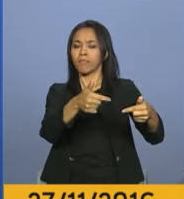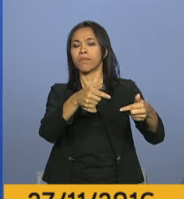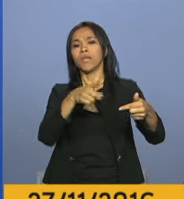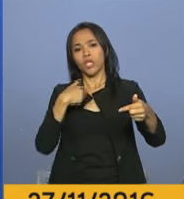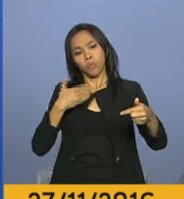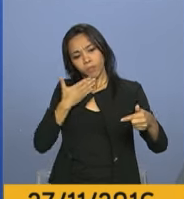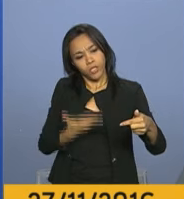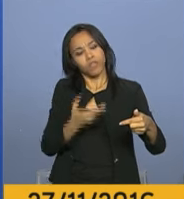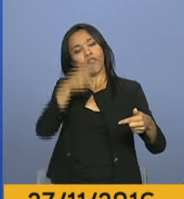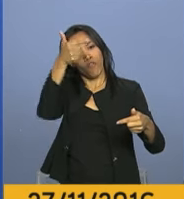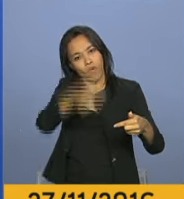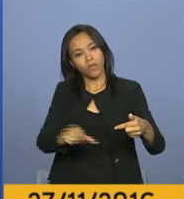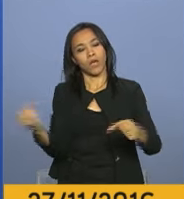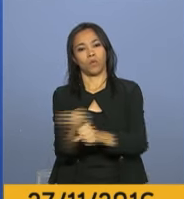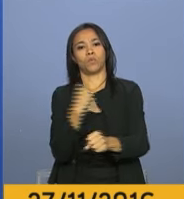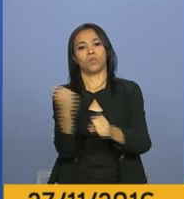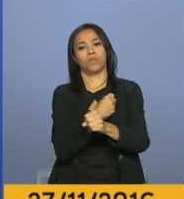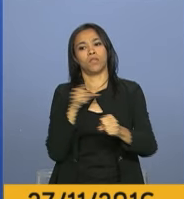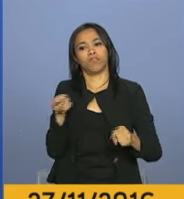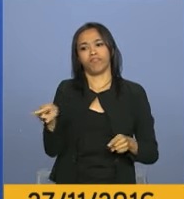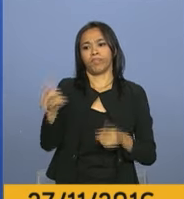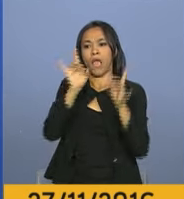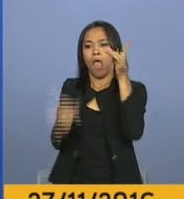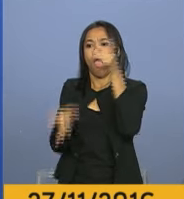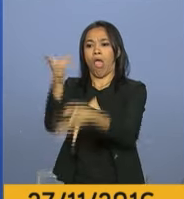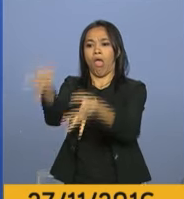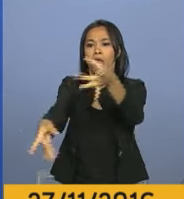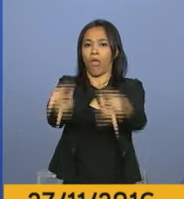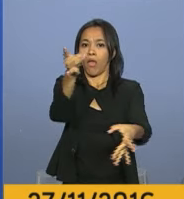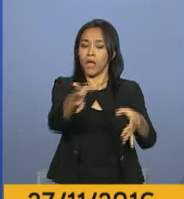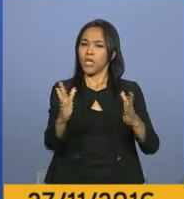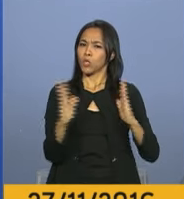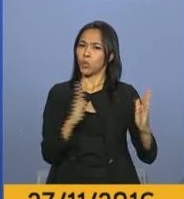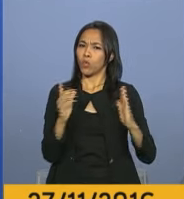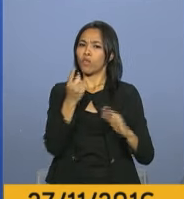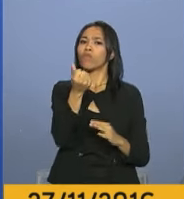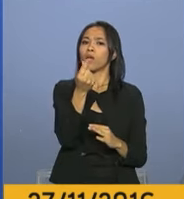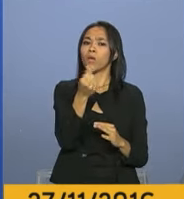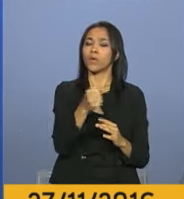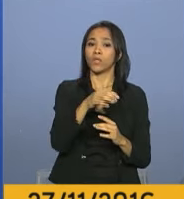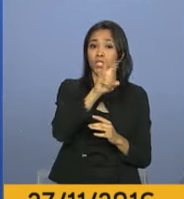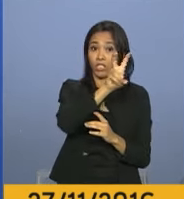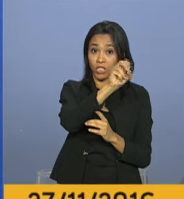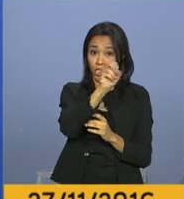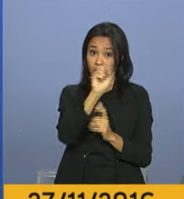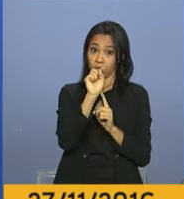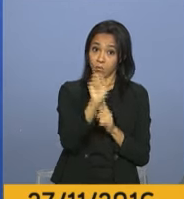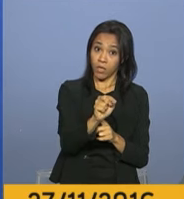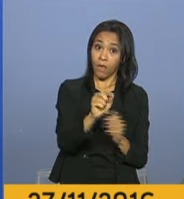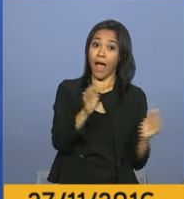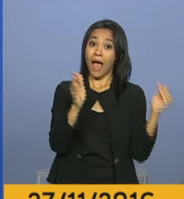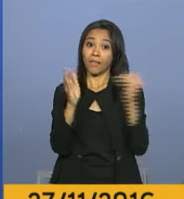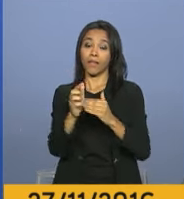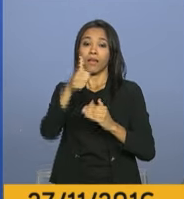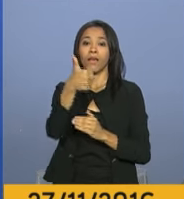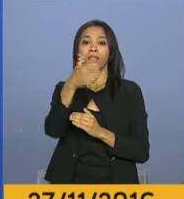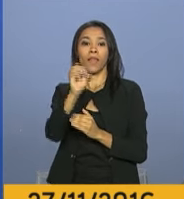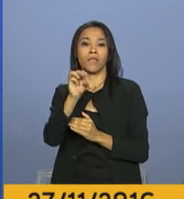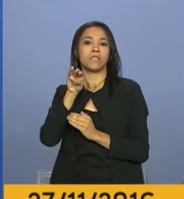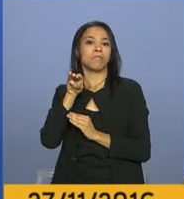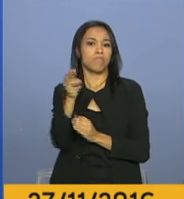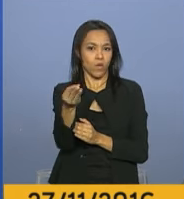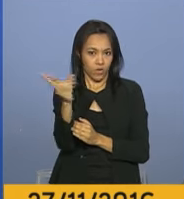retomadas, especialmente aquelas que demandassem verbas de R$ 500 mil a R$ 10 milhões.